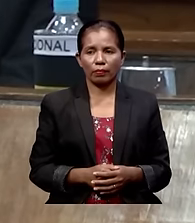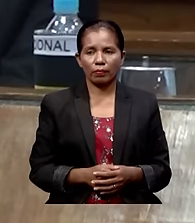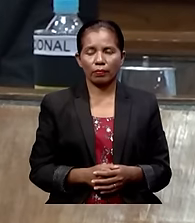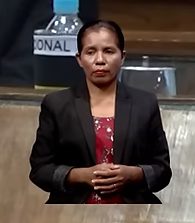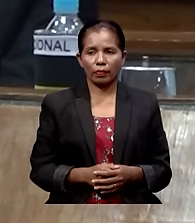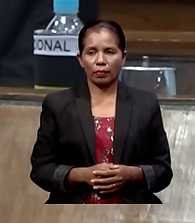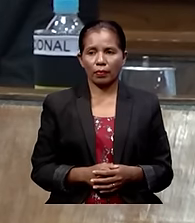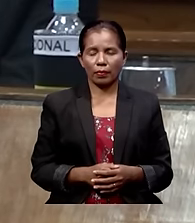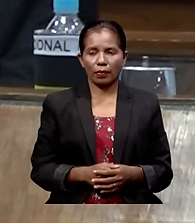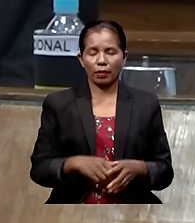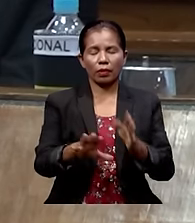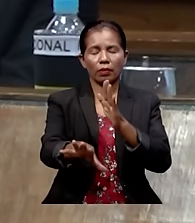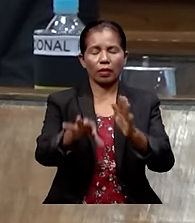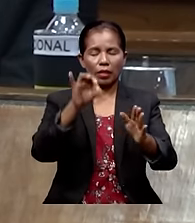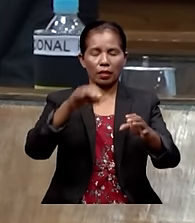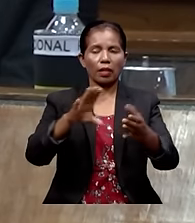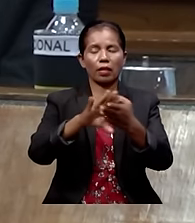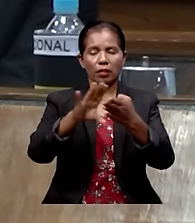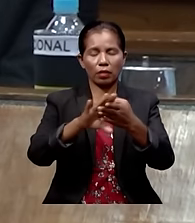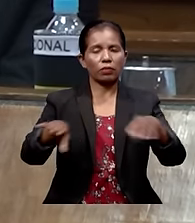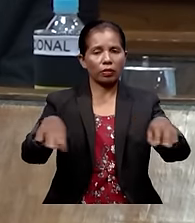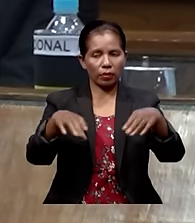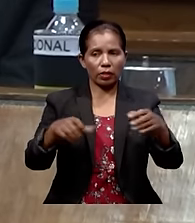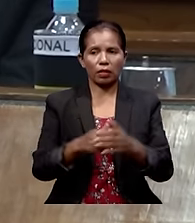A tu retan visto trabalho né maca